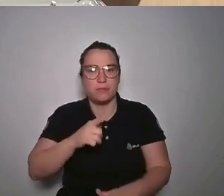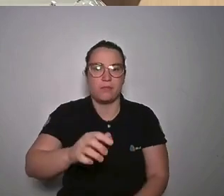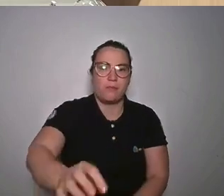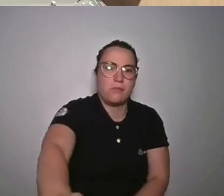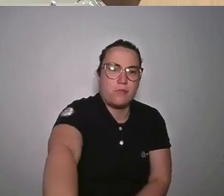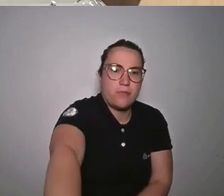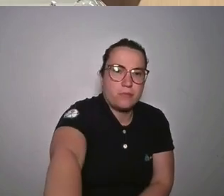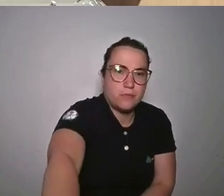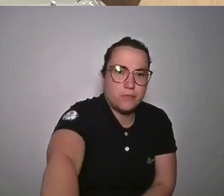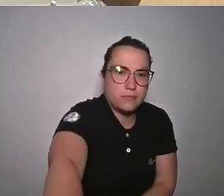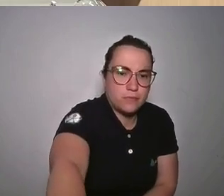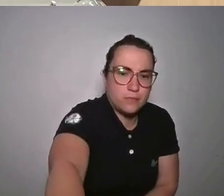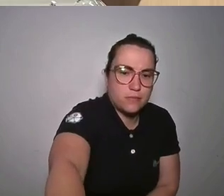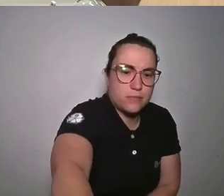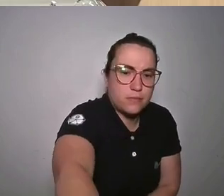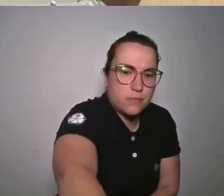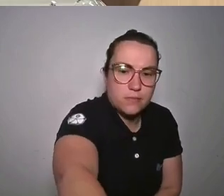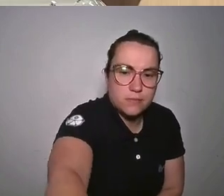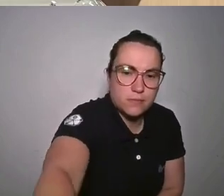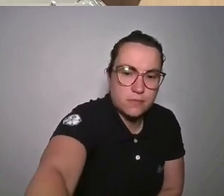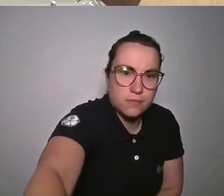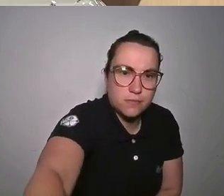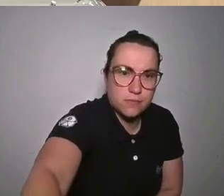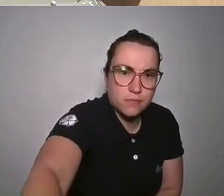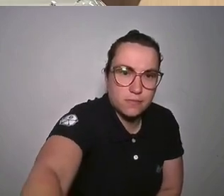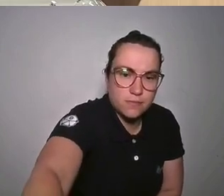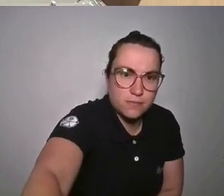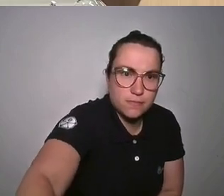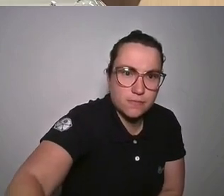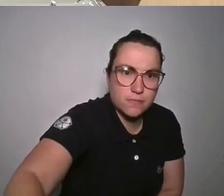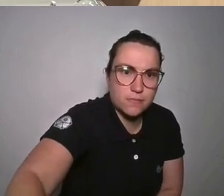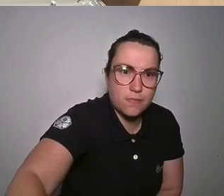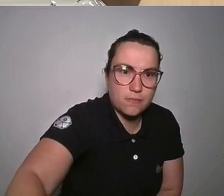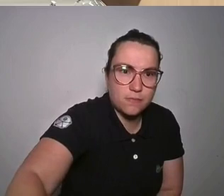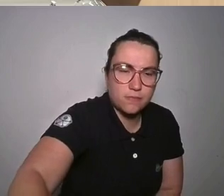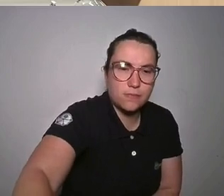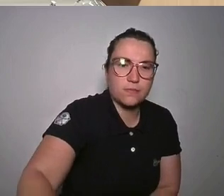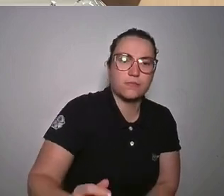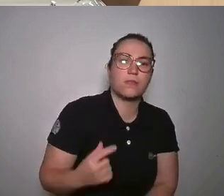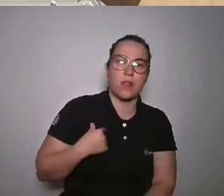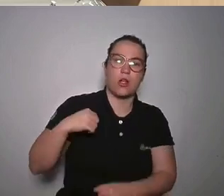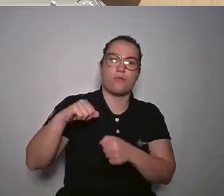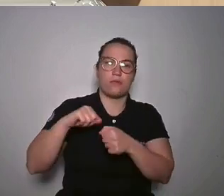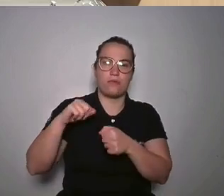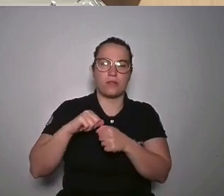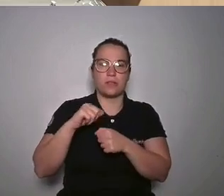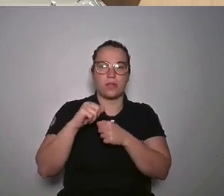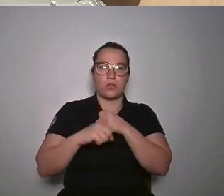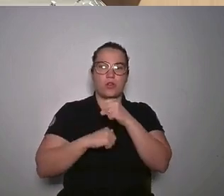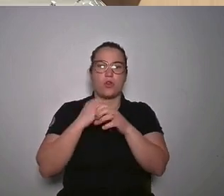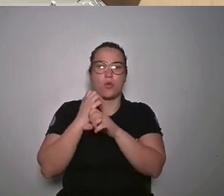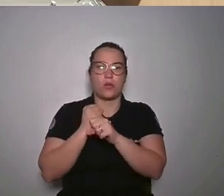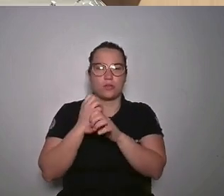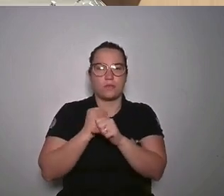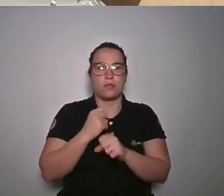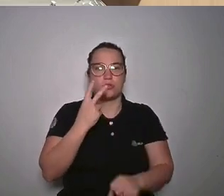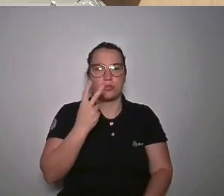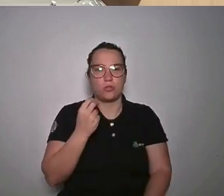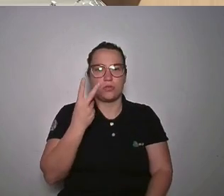assim, sendo que eu vou fazer o orçamento de 2024, eu